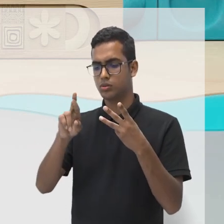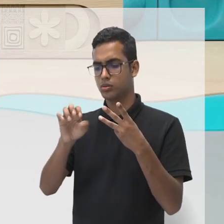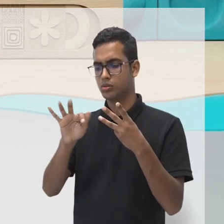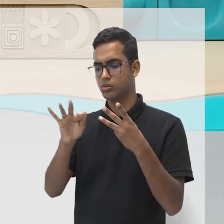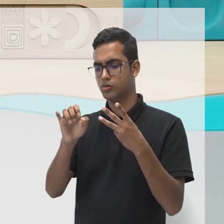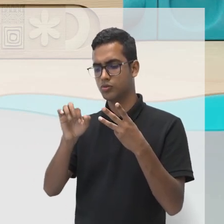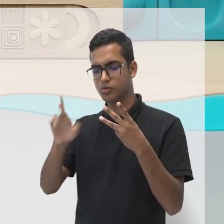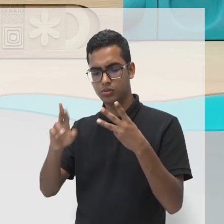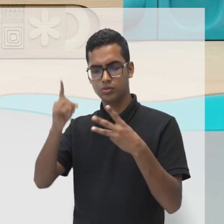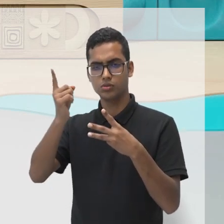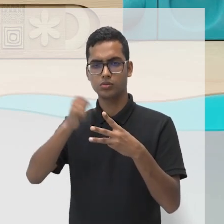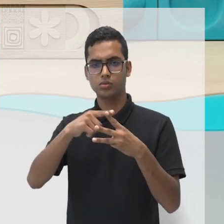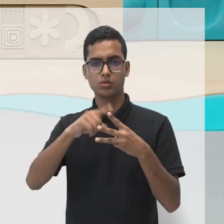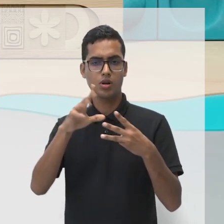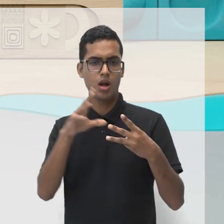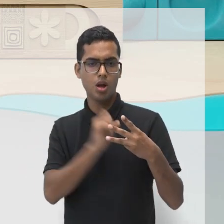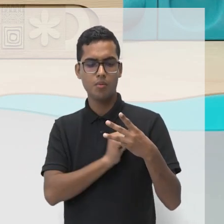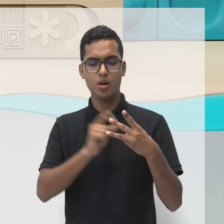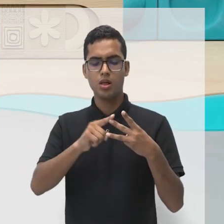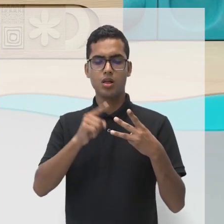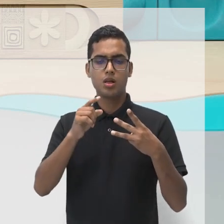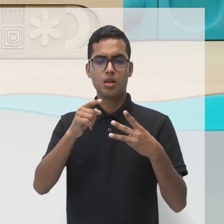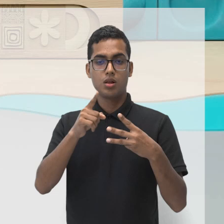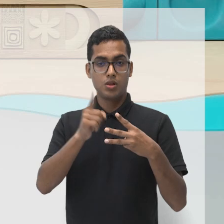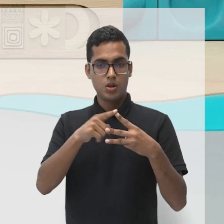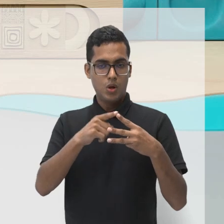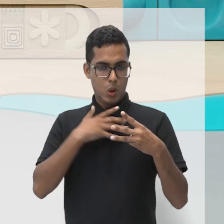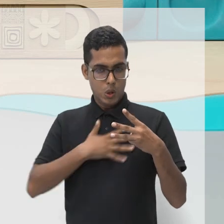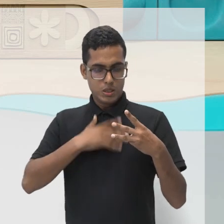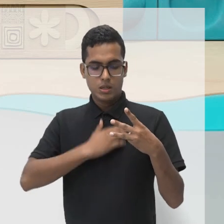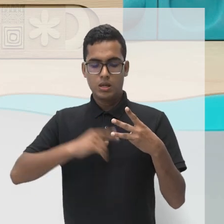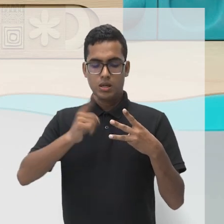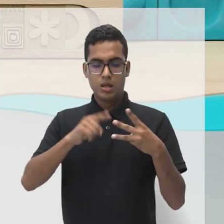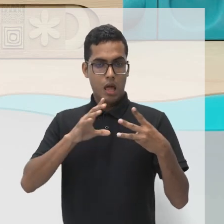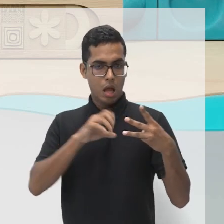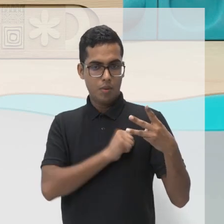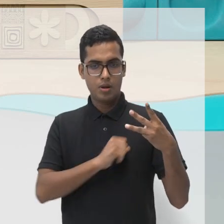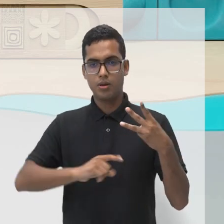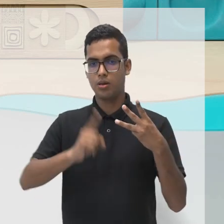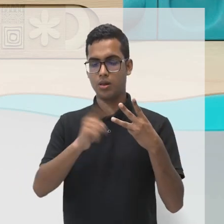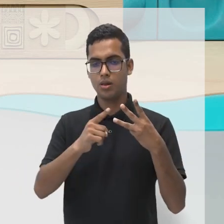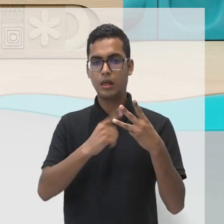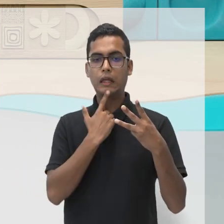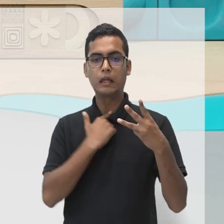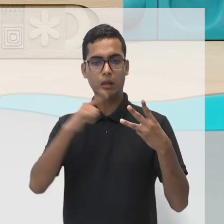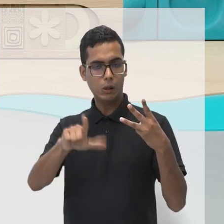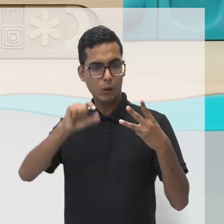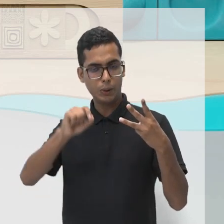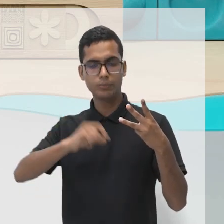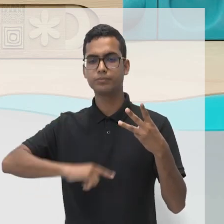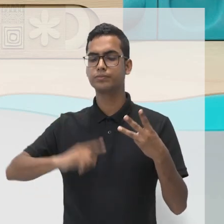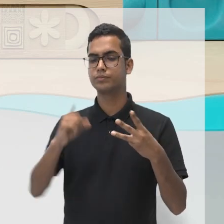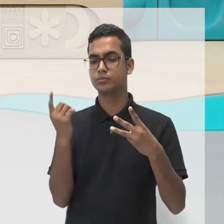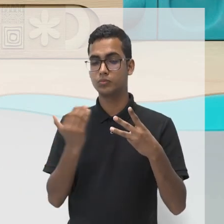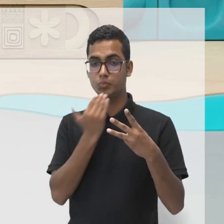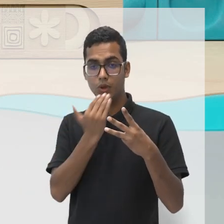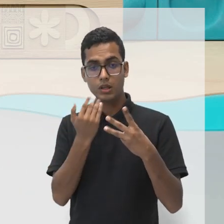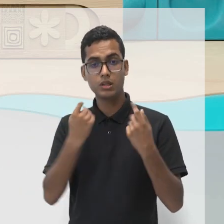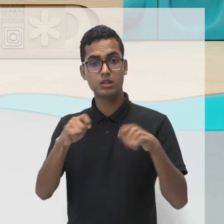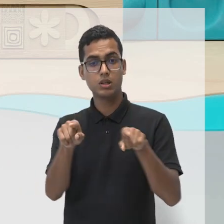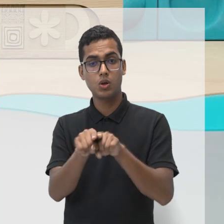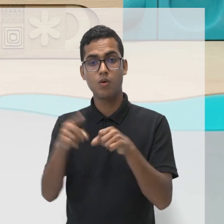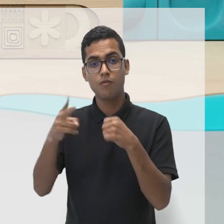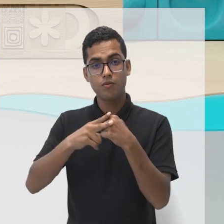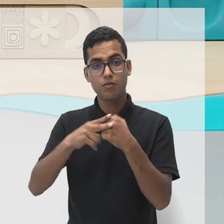prefer, preferir, tá? Então, like, love, prefer, eles exigem o verbo subsequente, ou seja, o verbo que vem na